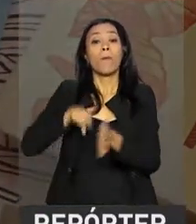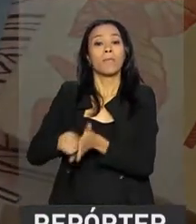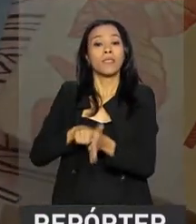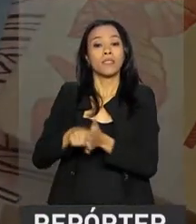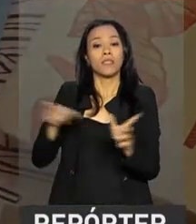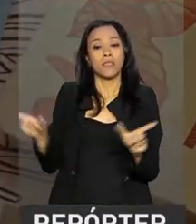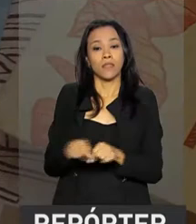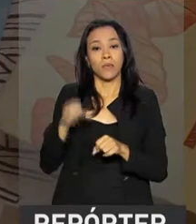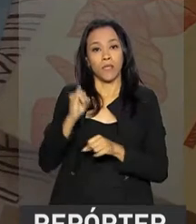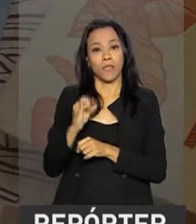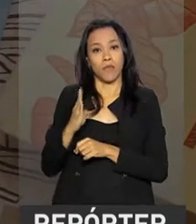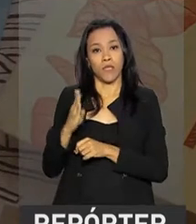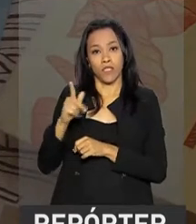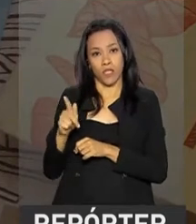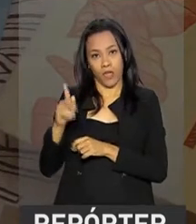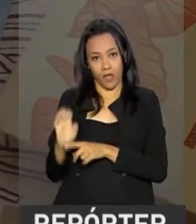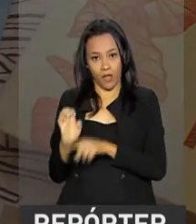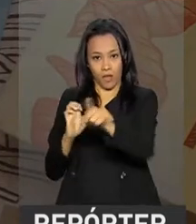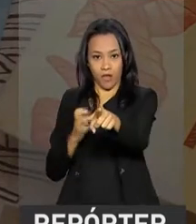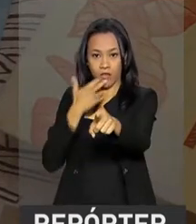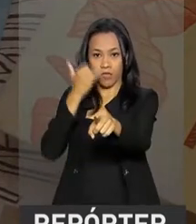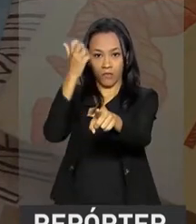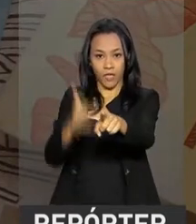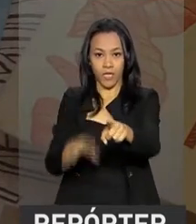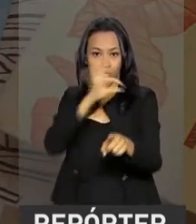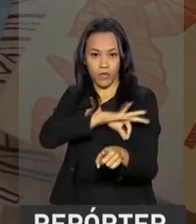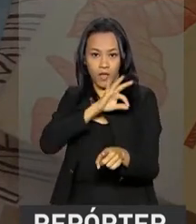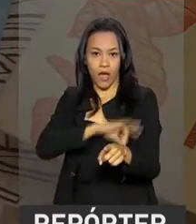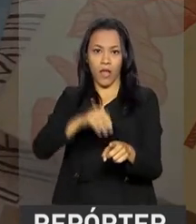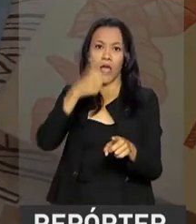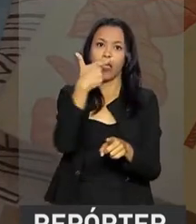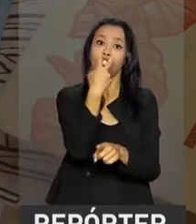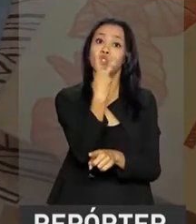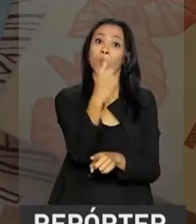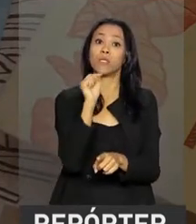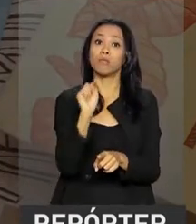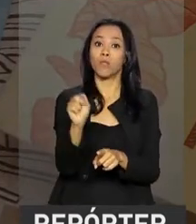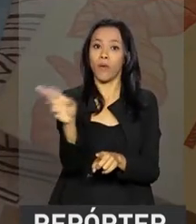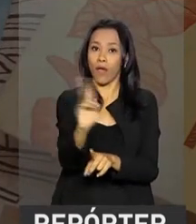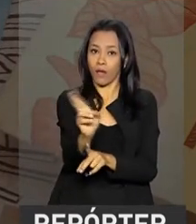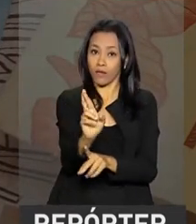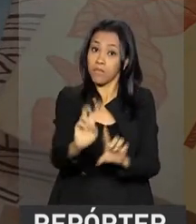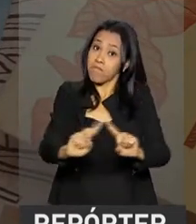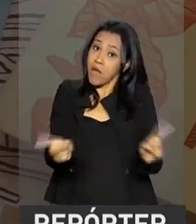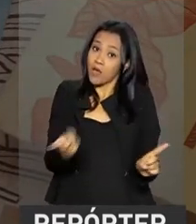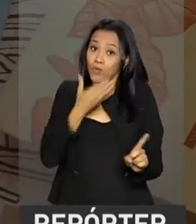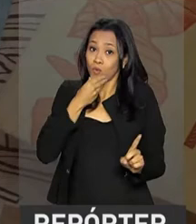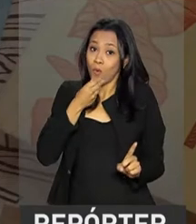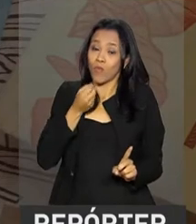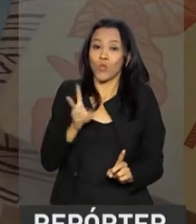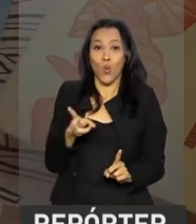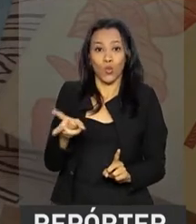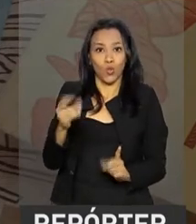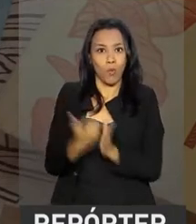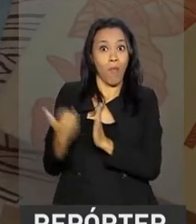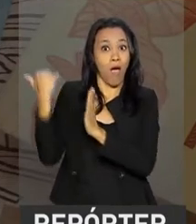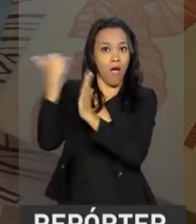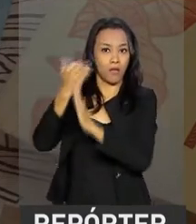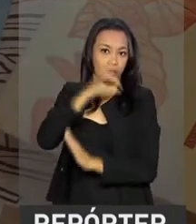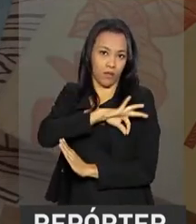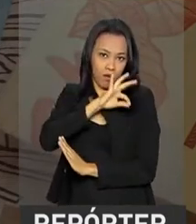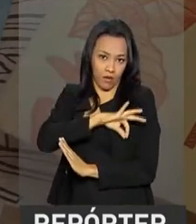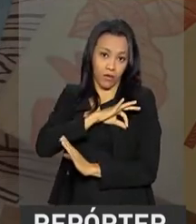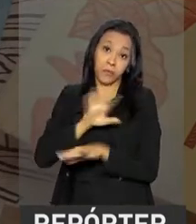ibge a renda média nacional do brasileiro é de 2 mil reais mas os homens continuam recebendo mais